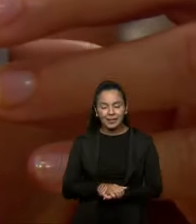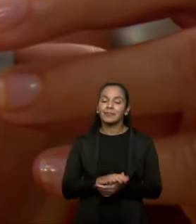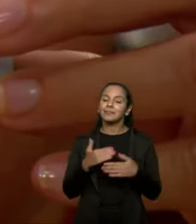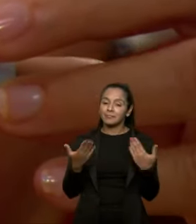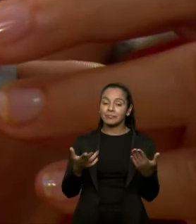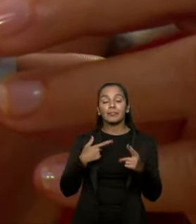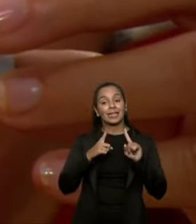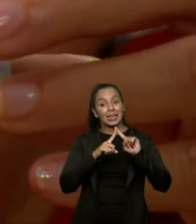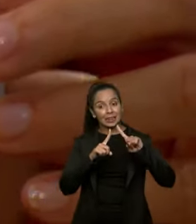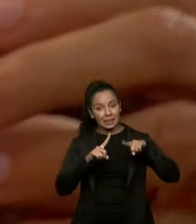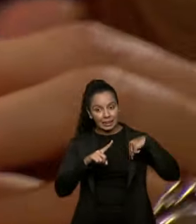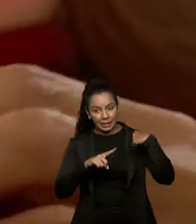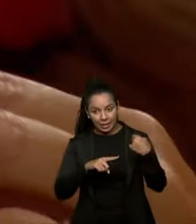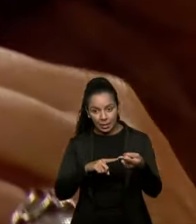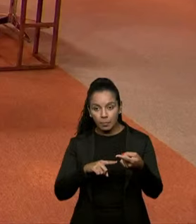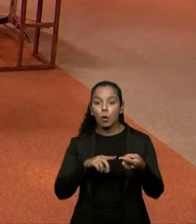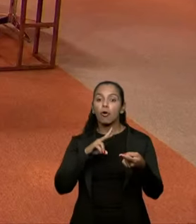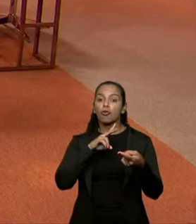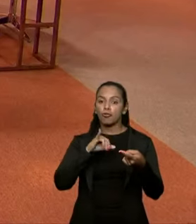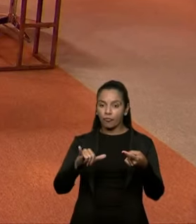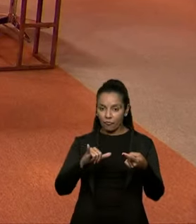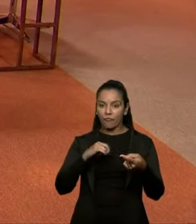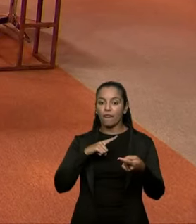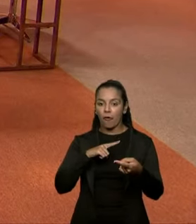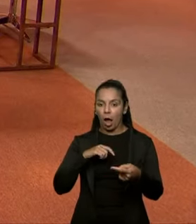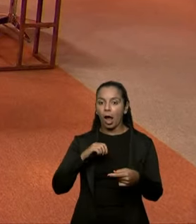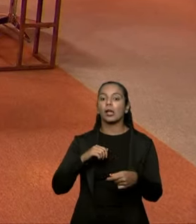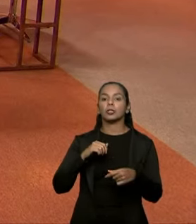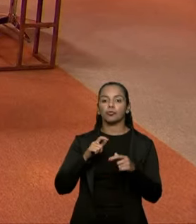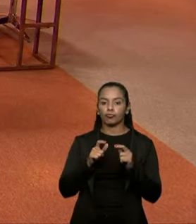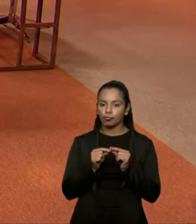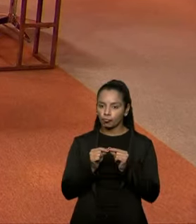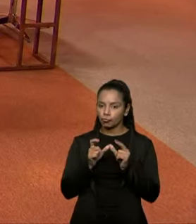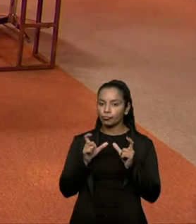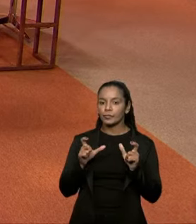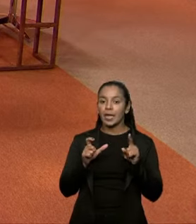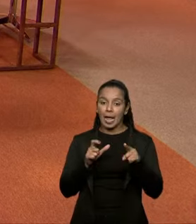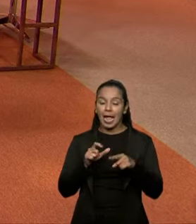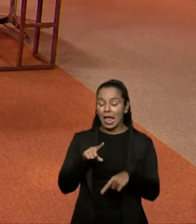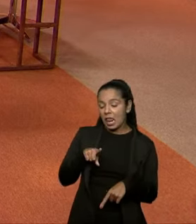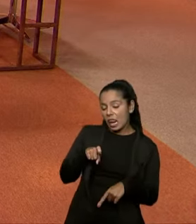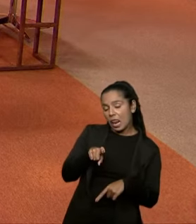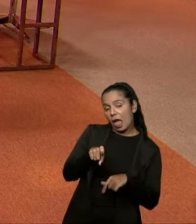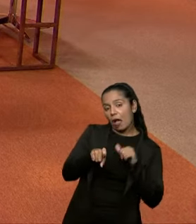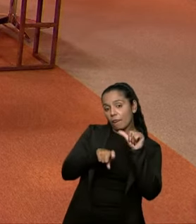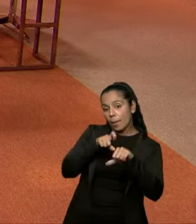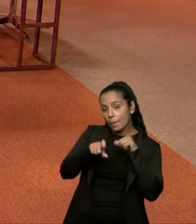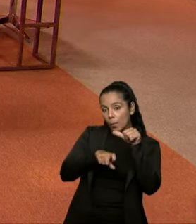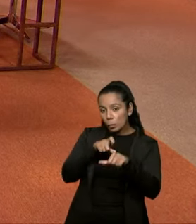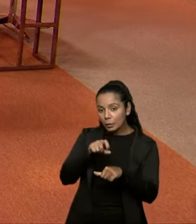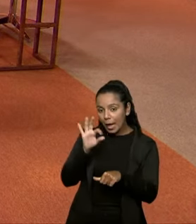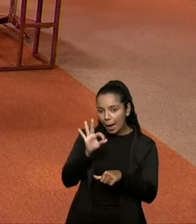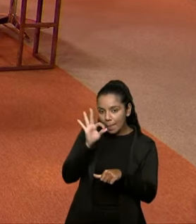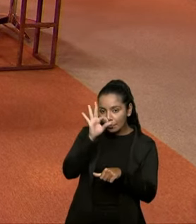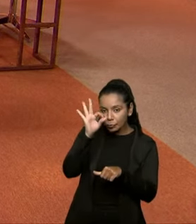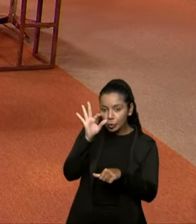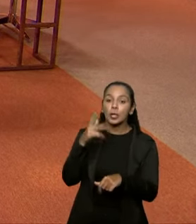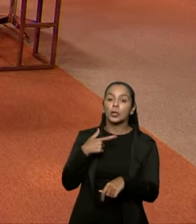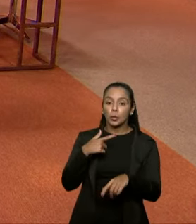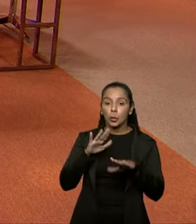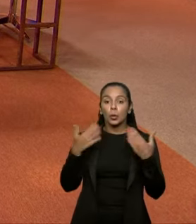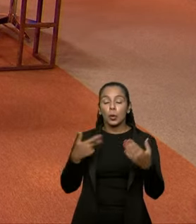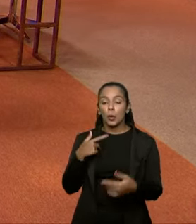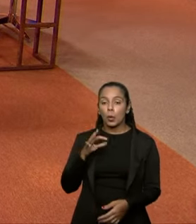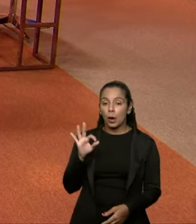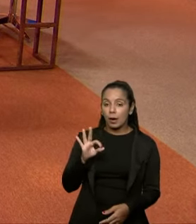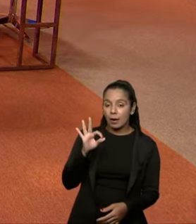Ela depois, ela vai virar adulto. E isso daqui... Aí aqui ela... é nenenzinho, larvinha. É, aí ela vai virar o adulto. Antes de virar adulto, ela vira vocês uma pupa. Vocês